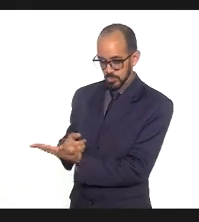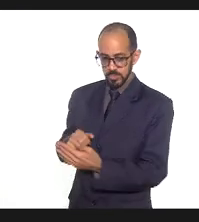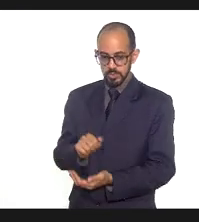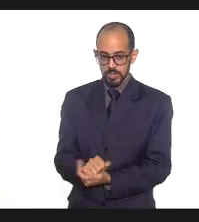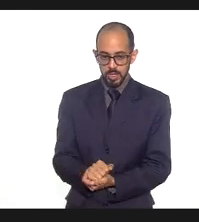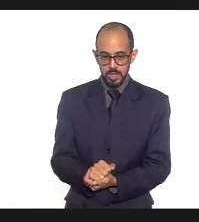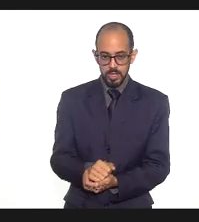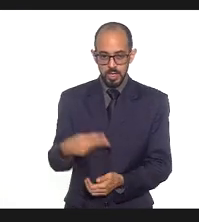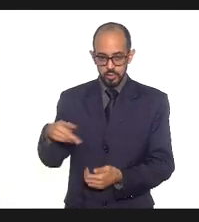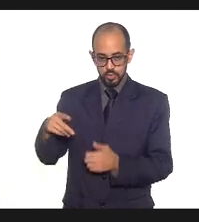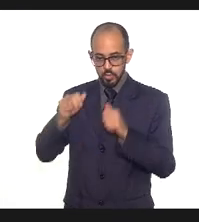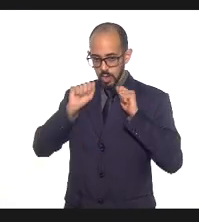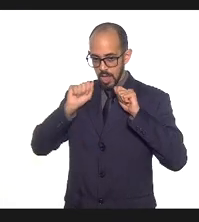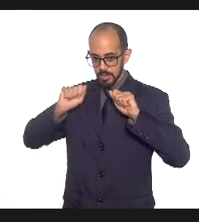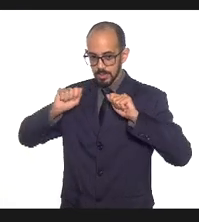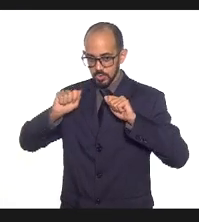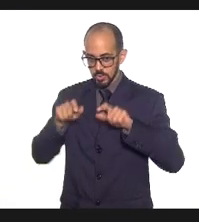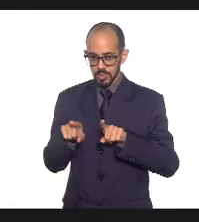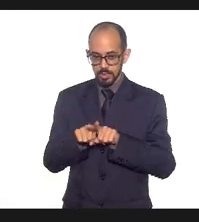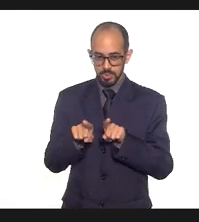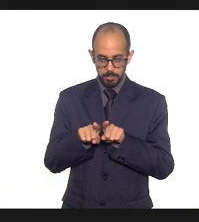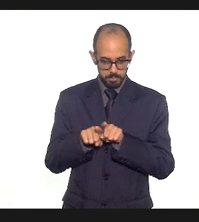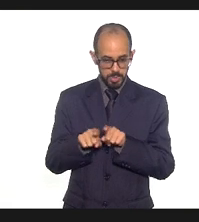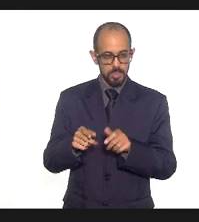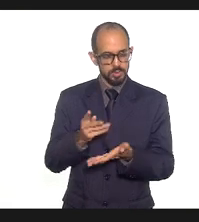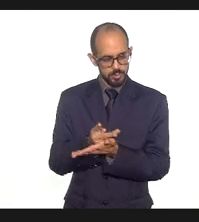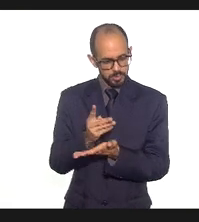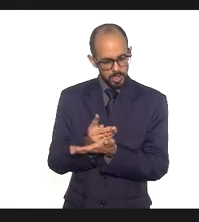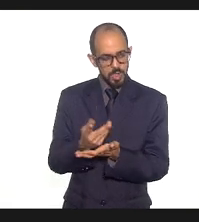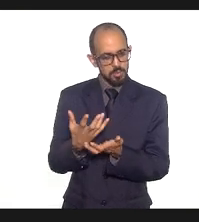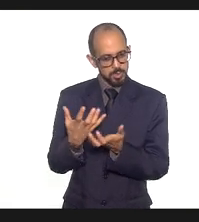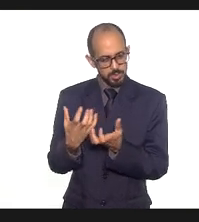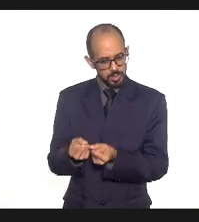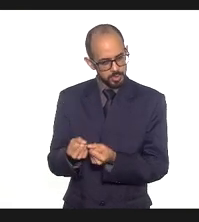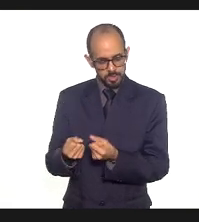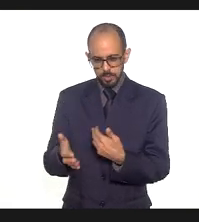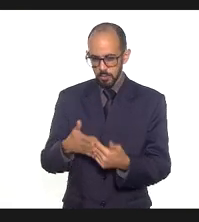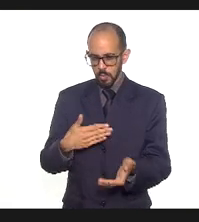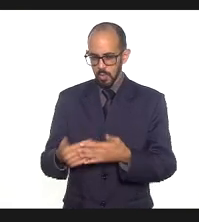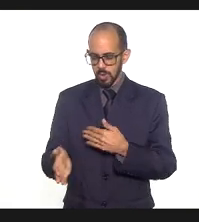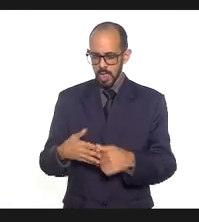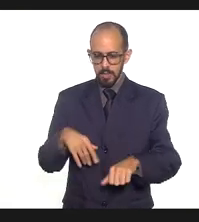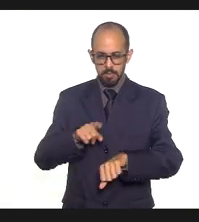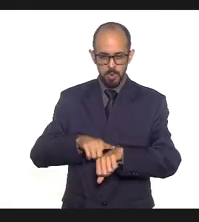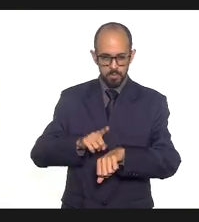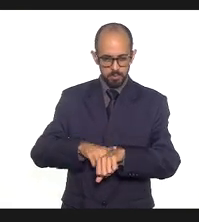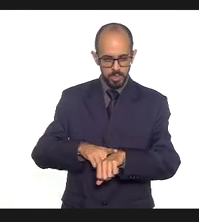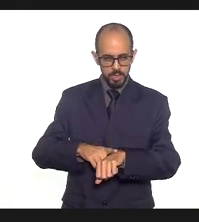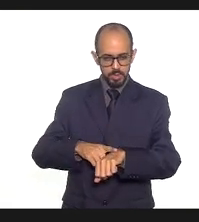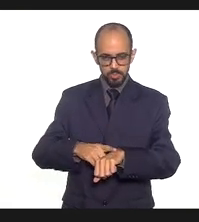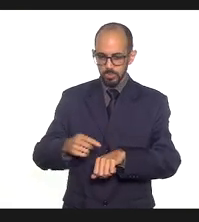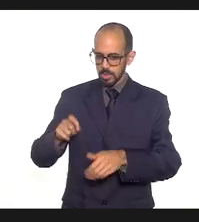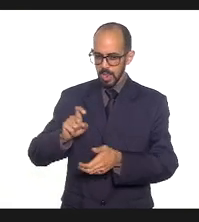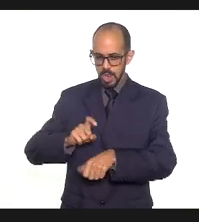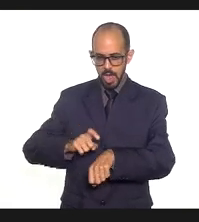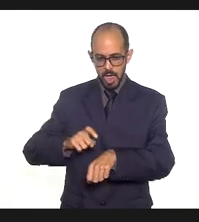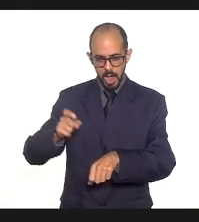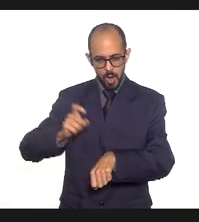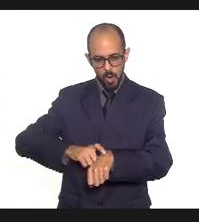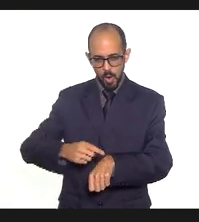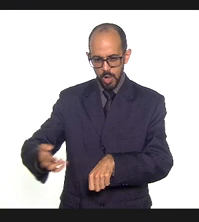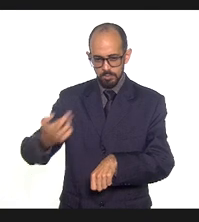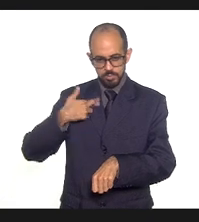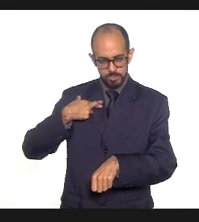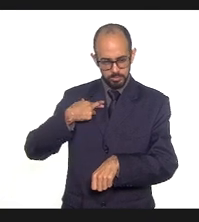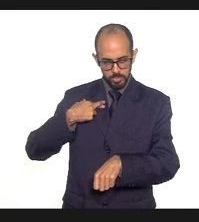a sua assessoria também, sempre solícita, tá? Em qualquer tempo e a hora, sempre atendem, respondem imediatamente. Obrigado